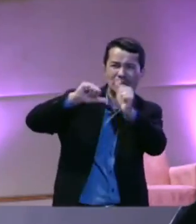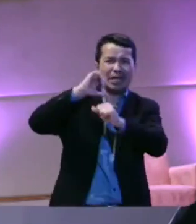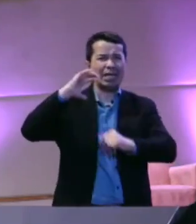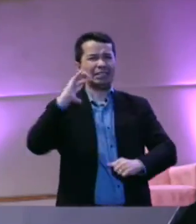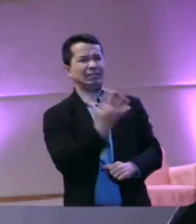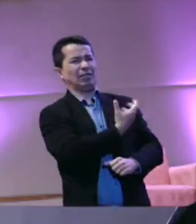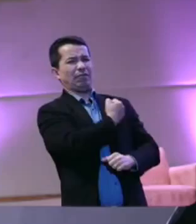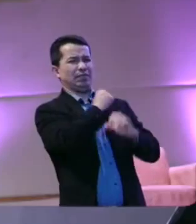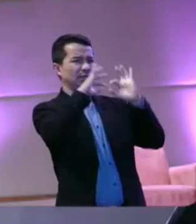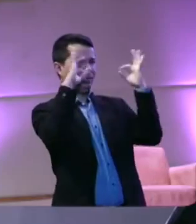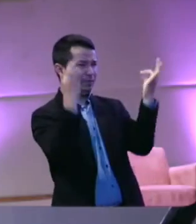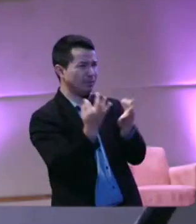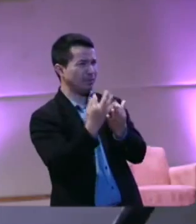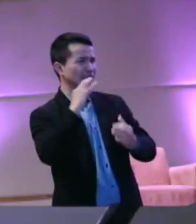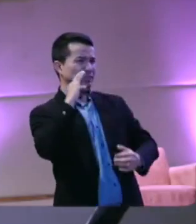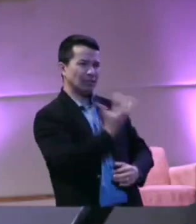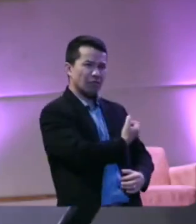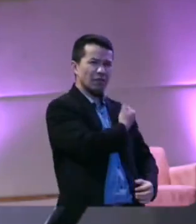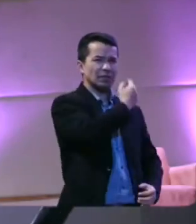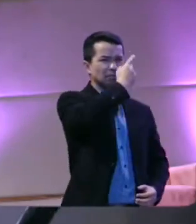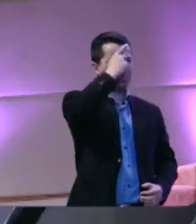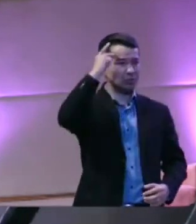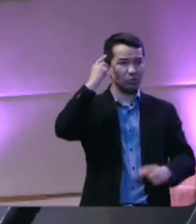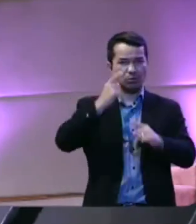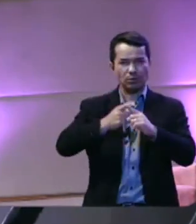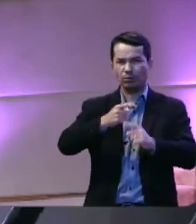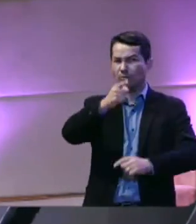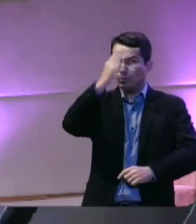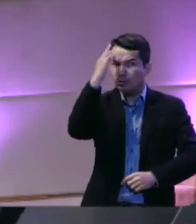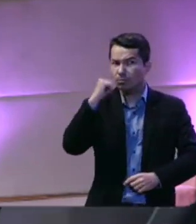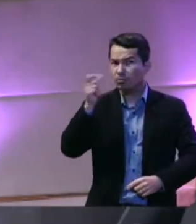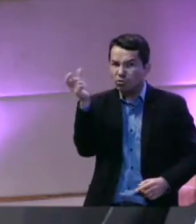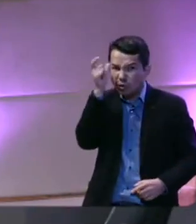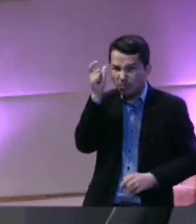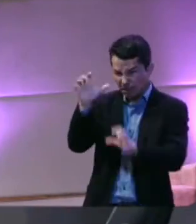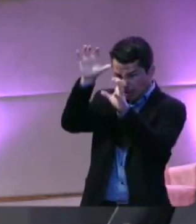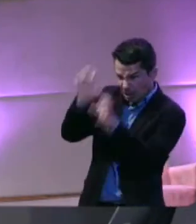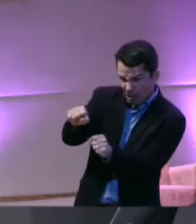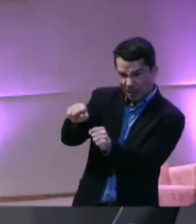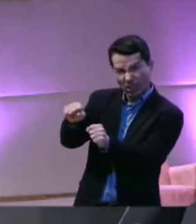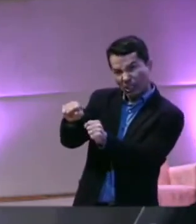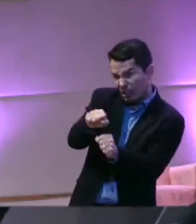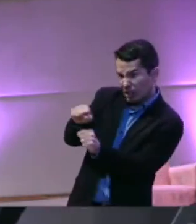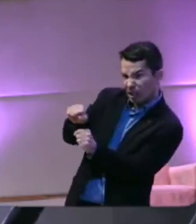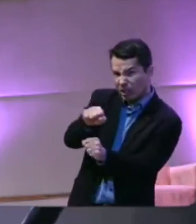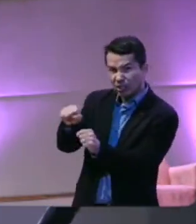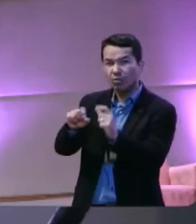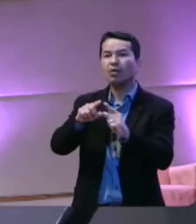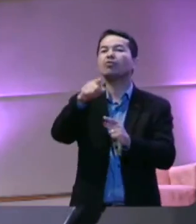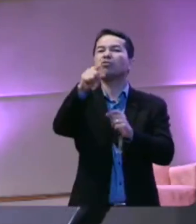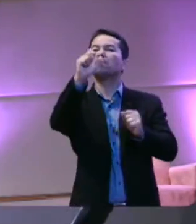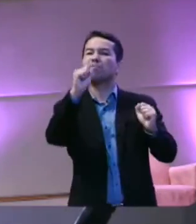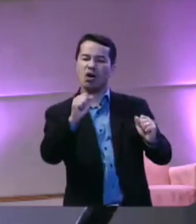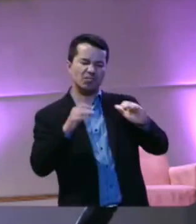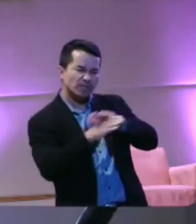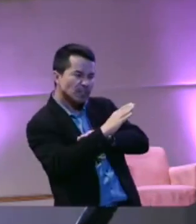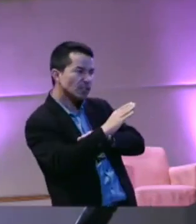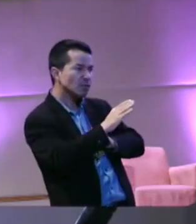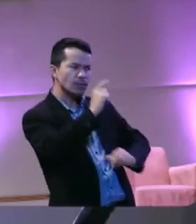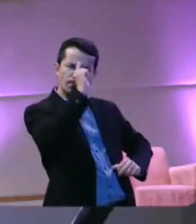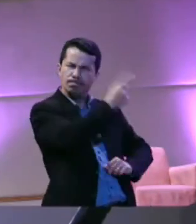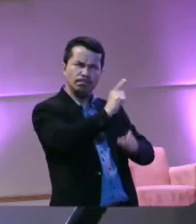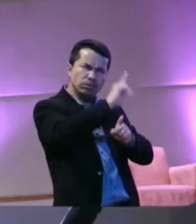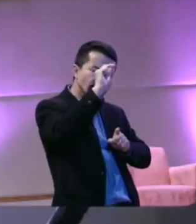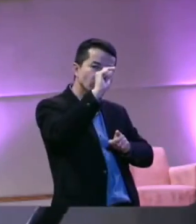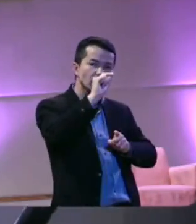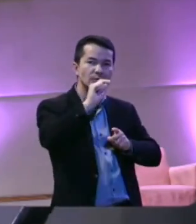salvar pessoas das garras de Satanás, despovoar o inferno para a glória do Senhor. E